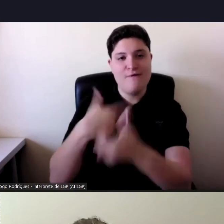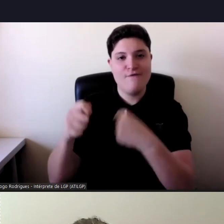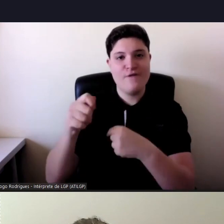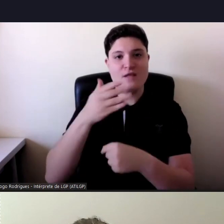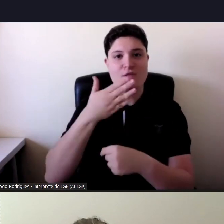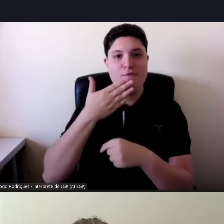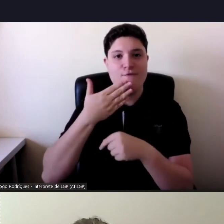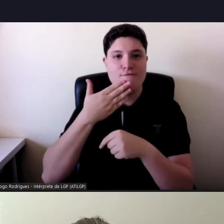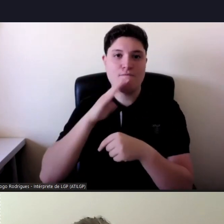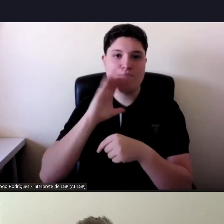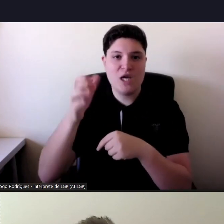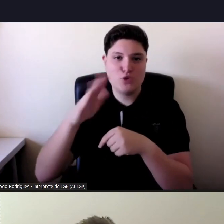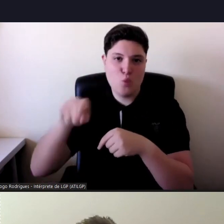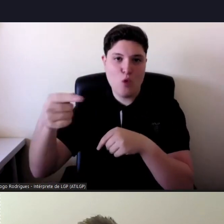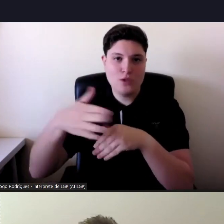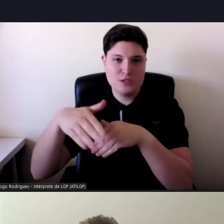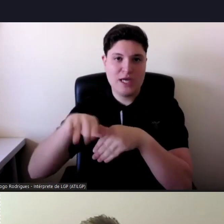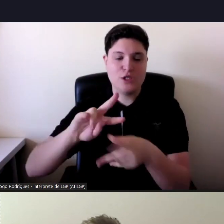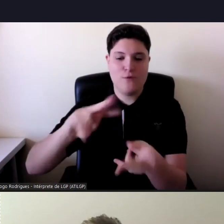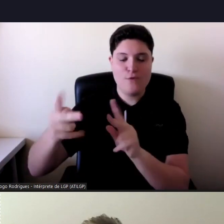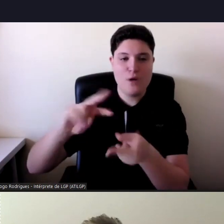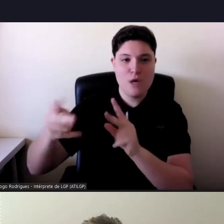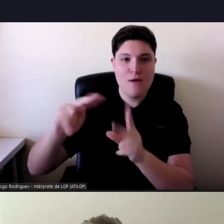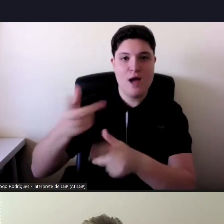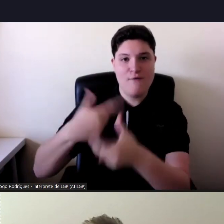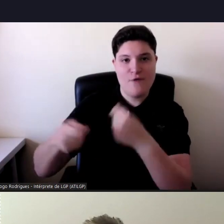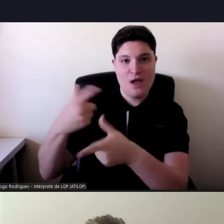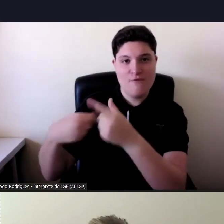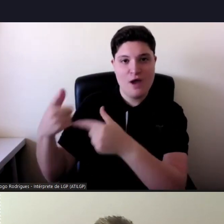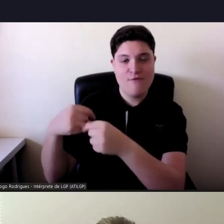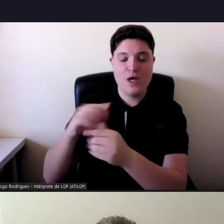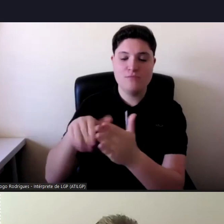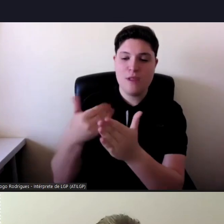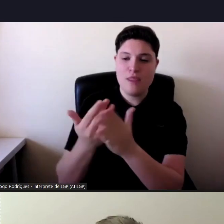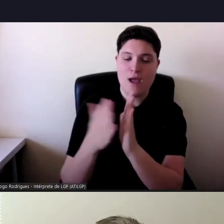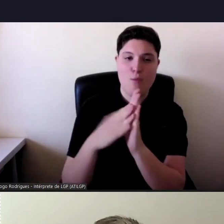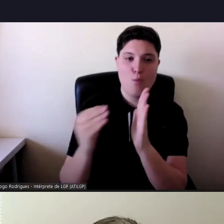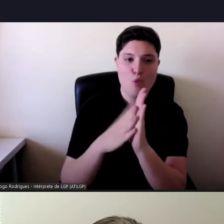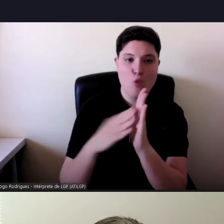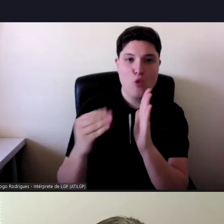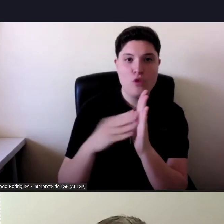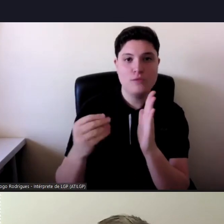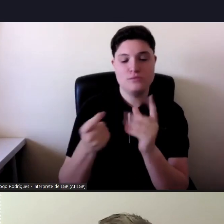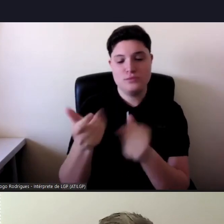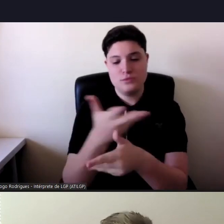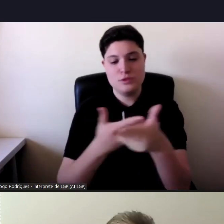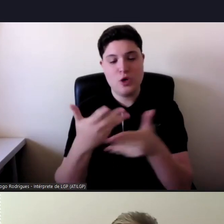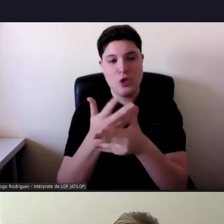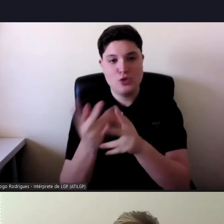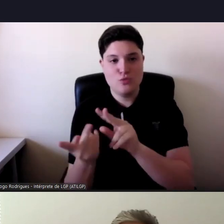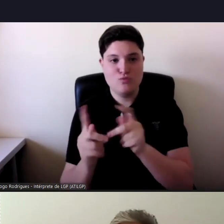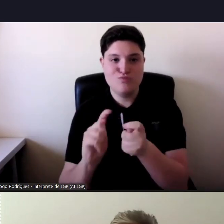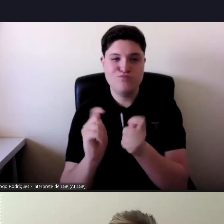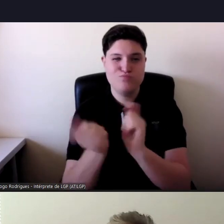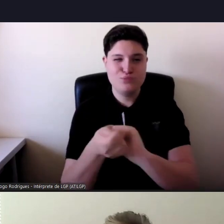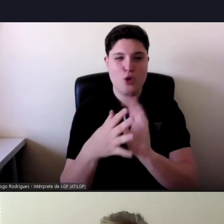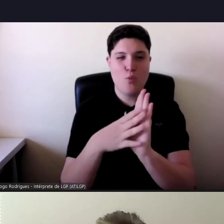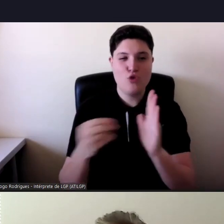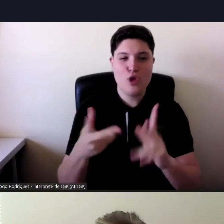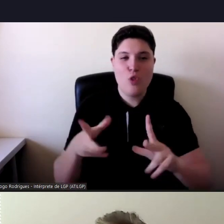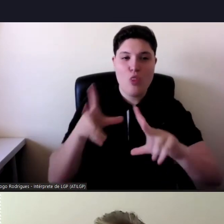empresas no processo de transição dos modelos de negócio tradicionais para um novo modelo que atenda a